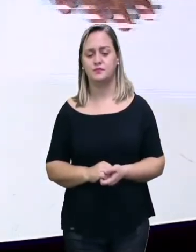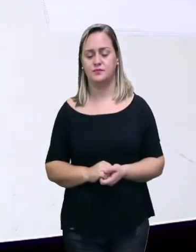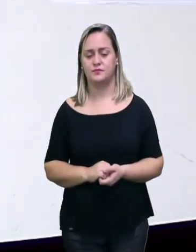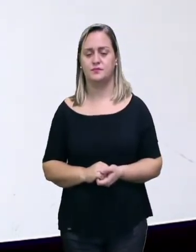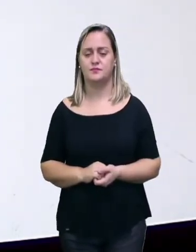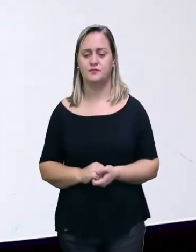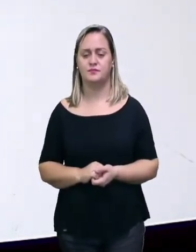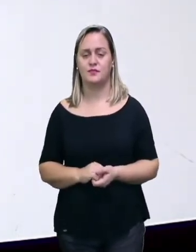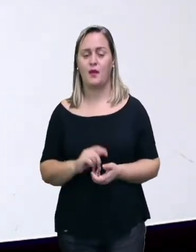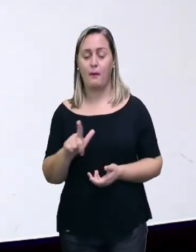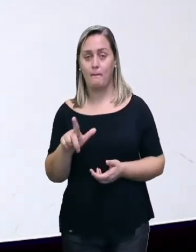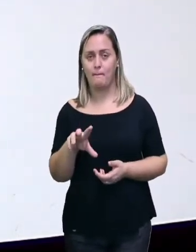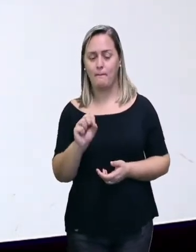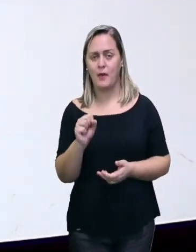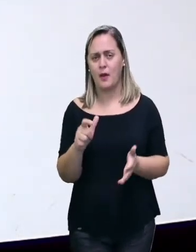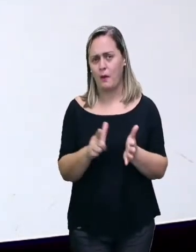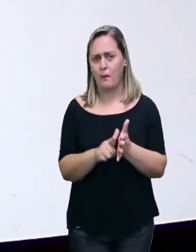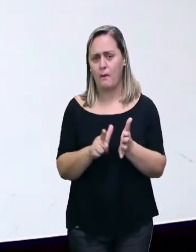muito barulho.